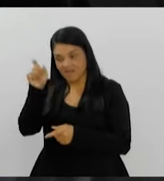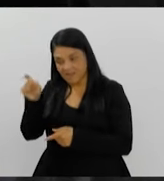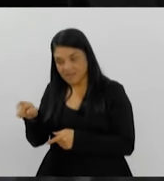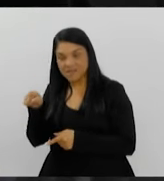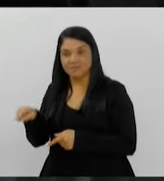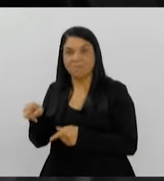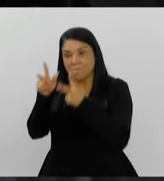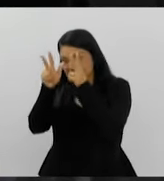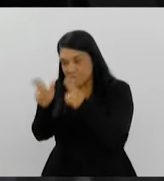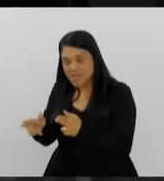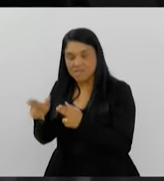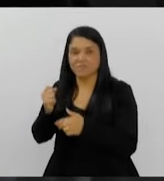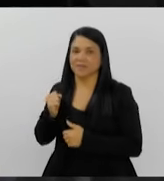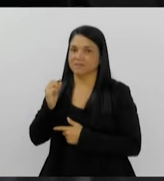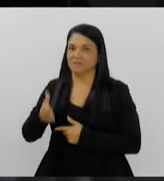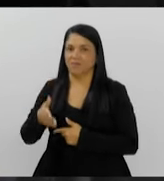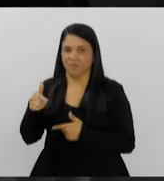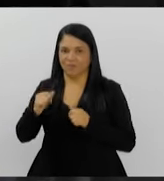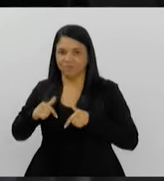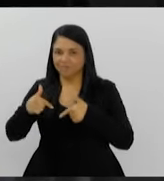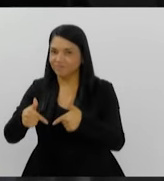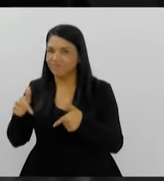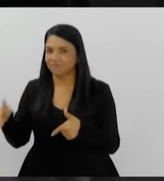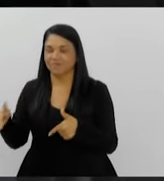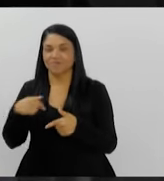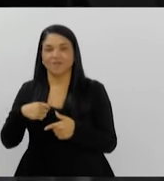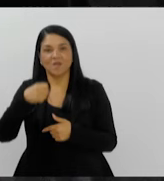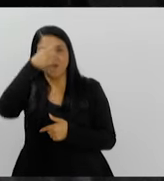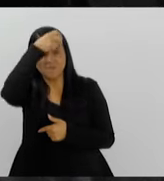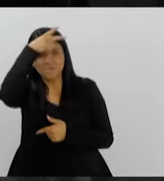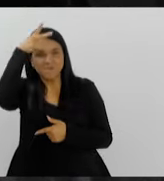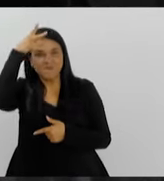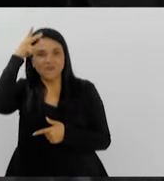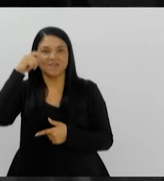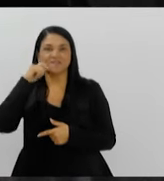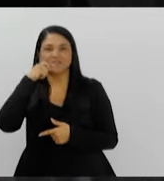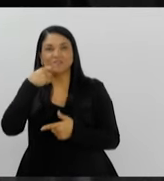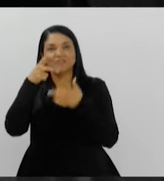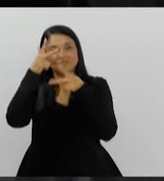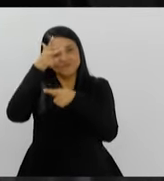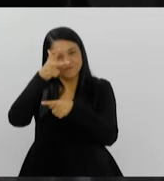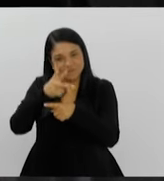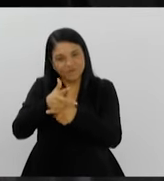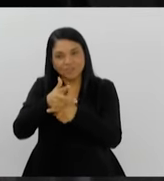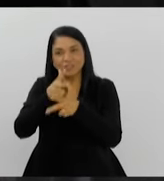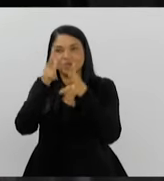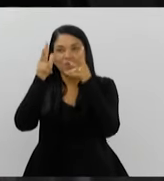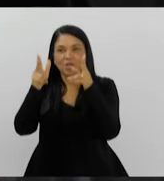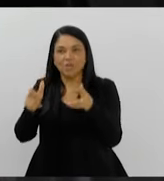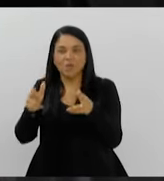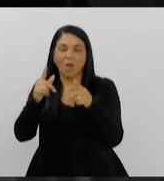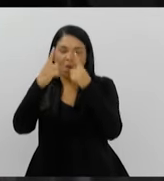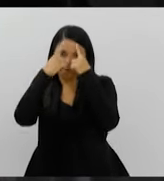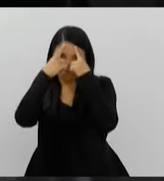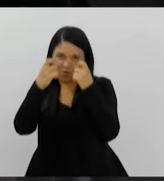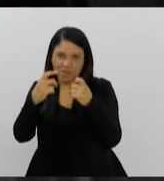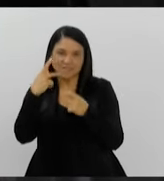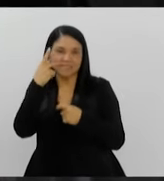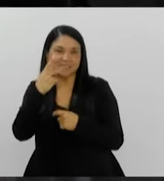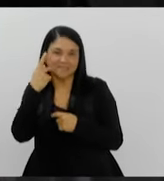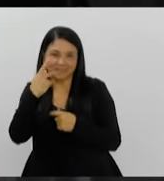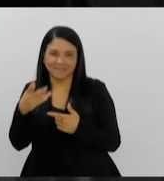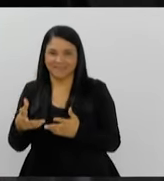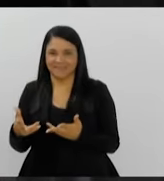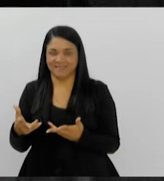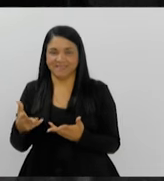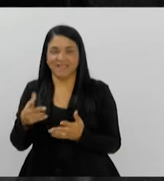momentos depois Deputado PB foi o prefeito fazer o mesmo vídeozinho lacrador condenando a violência política o fascismo